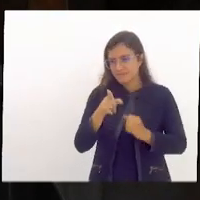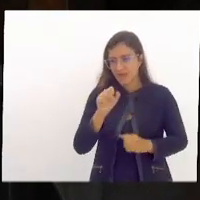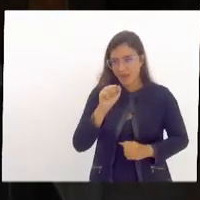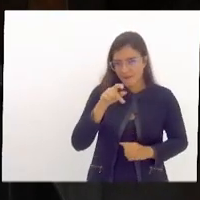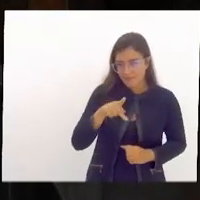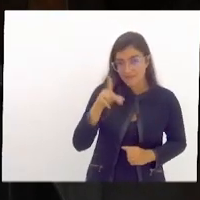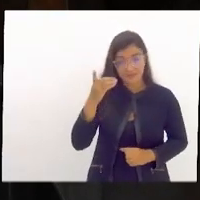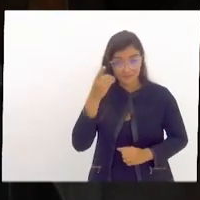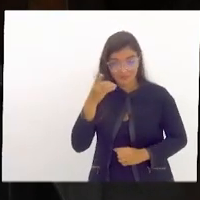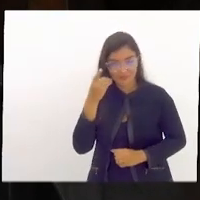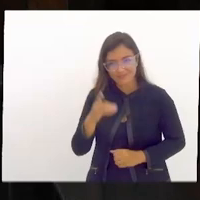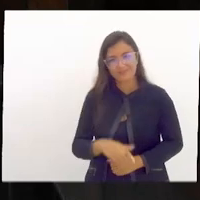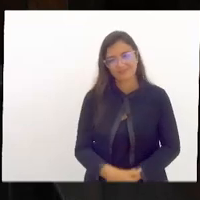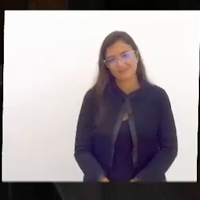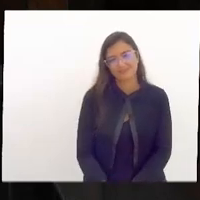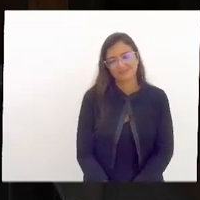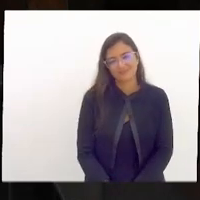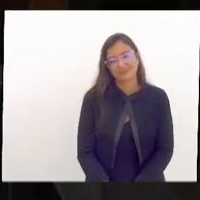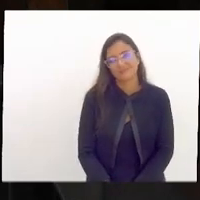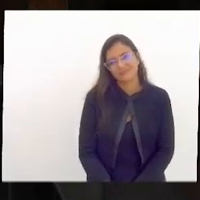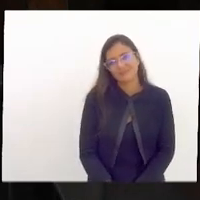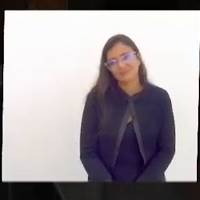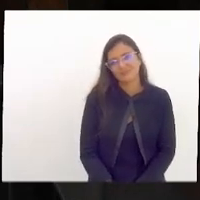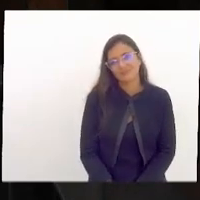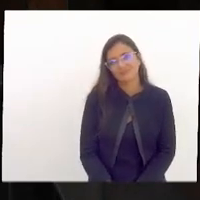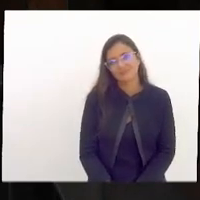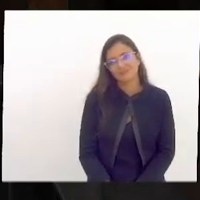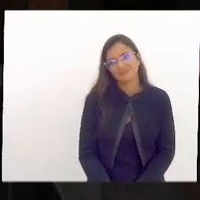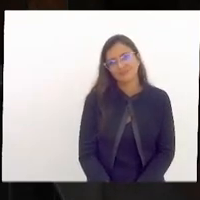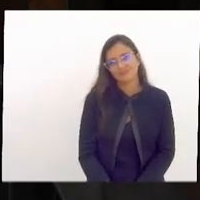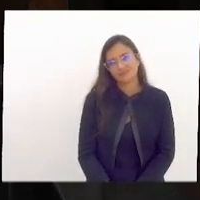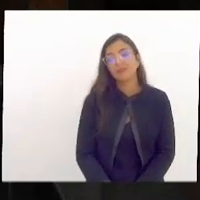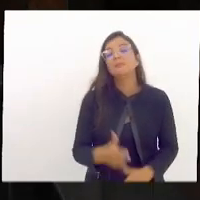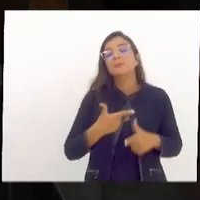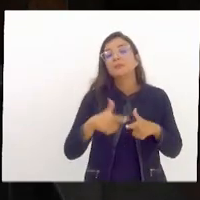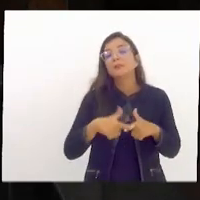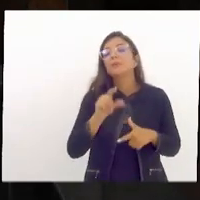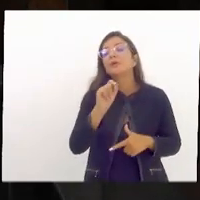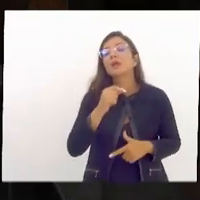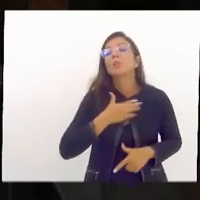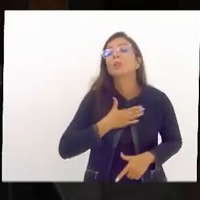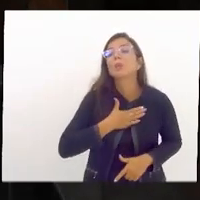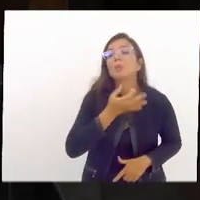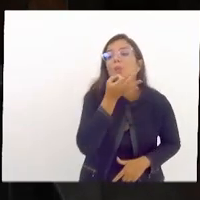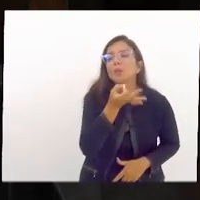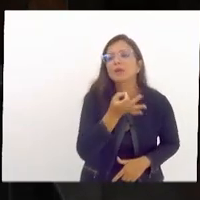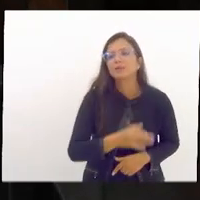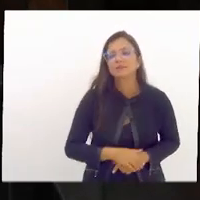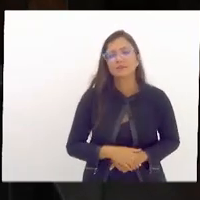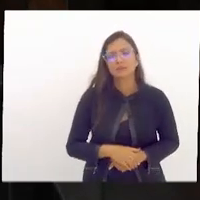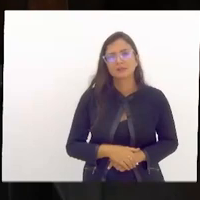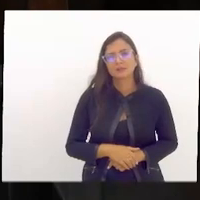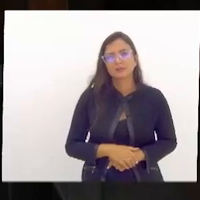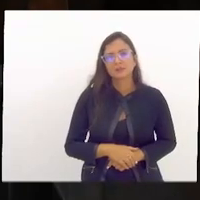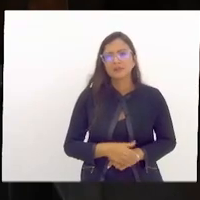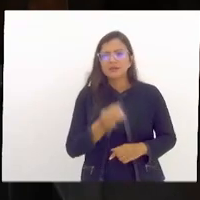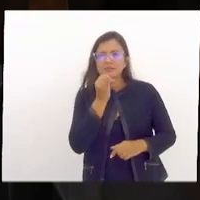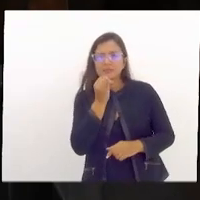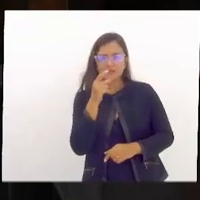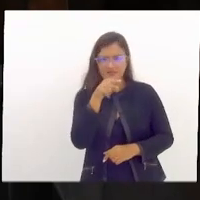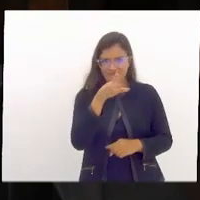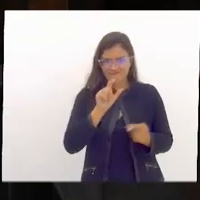aposentadoria para os deputados. E aí, qual é o principal problema, na minha opinião? O principal problema é que faz